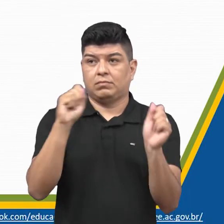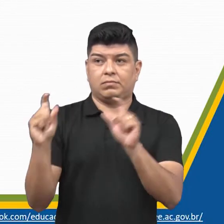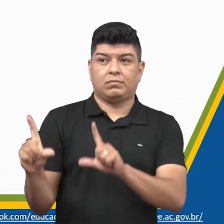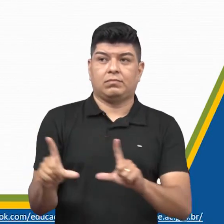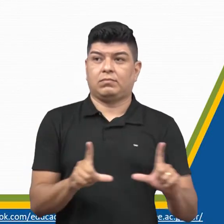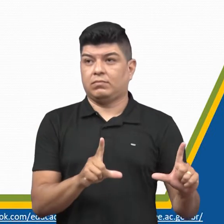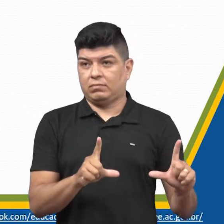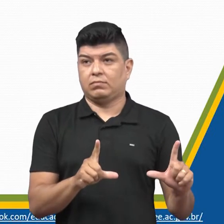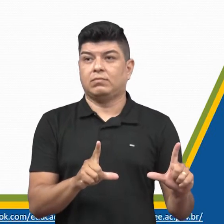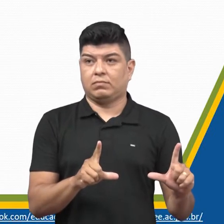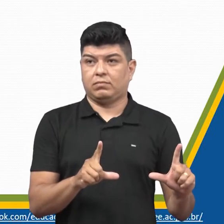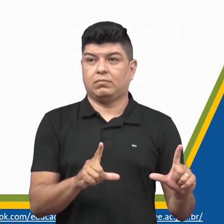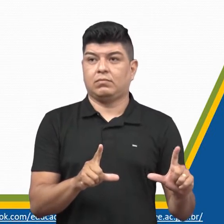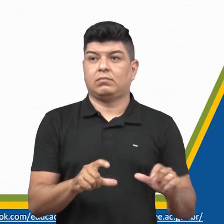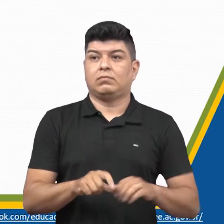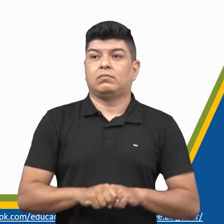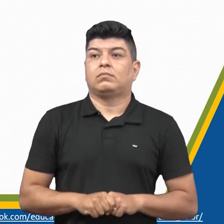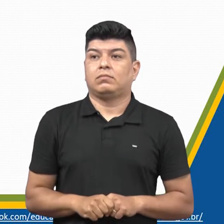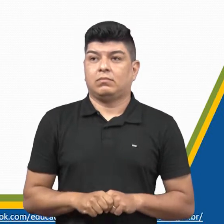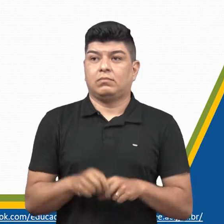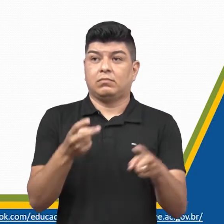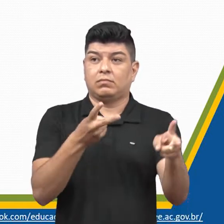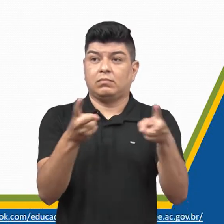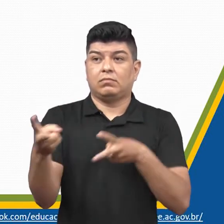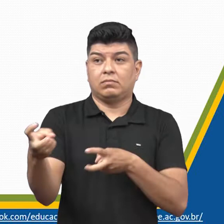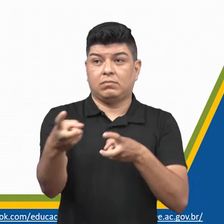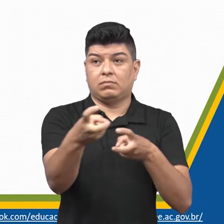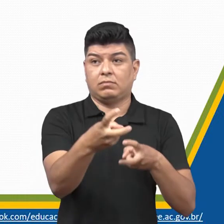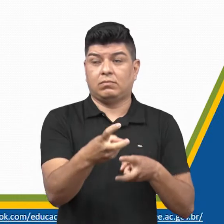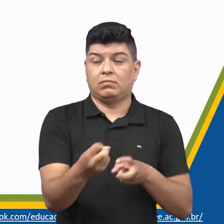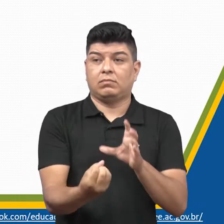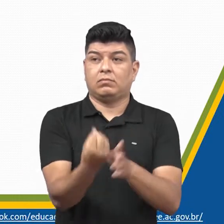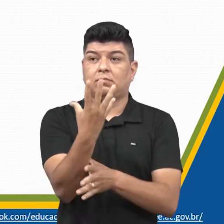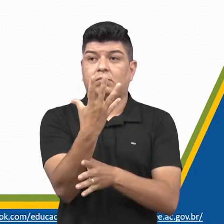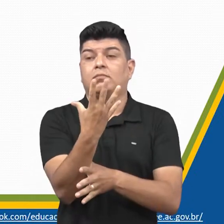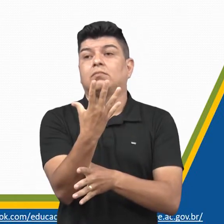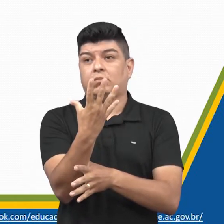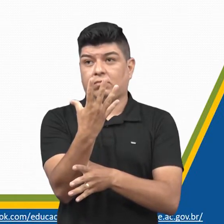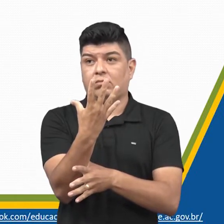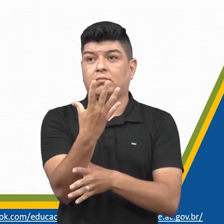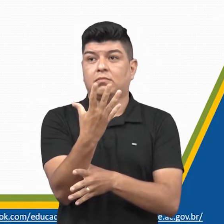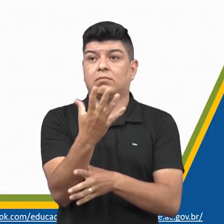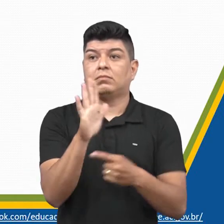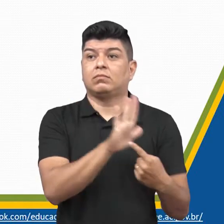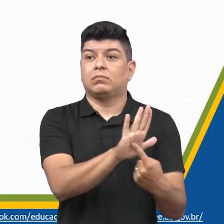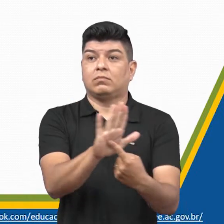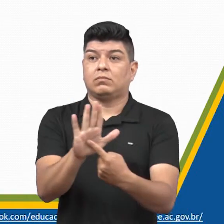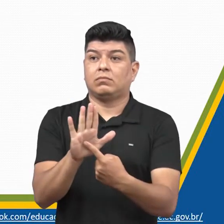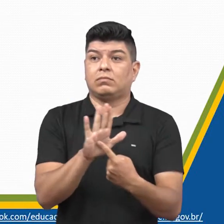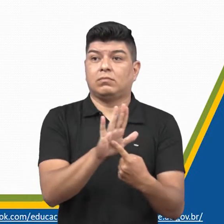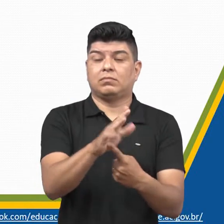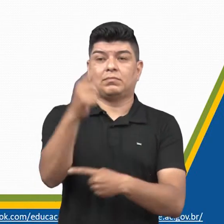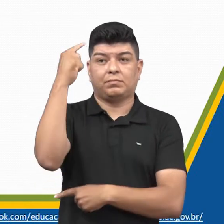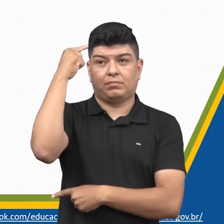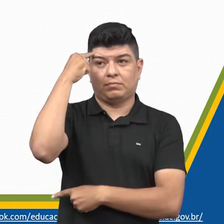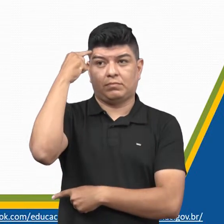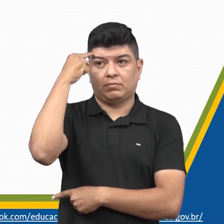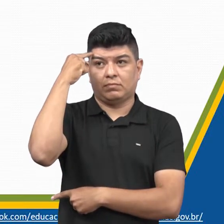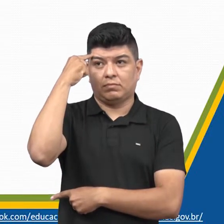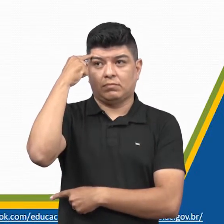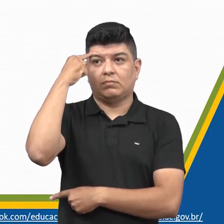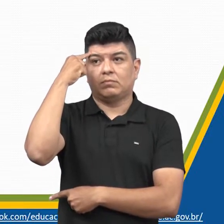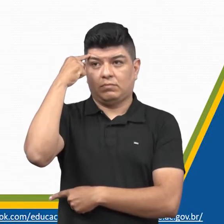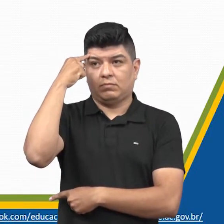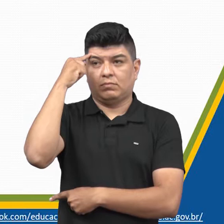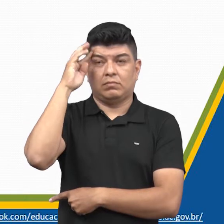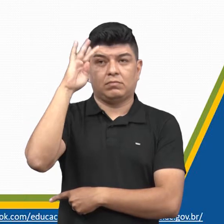quadro. Seriam as percepções derivadas. São as representações mentais, memória